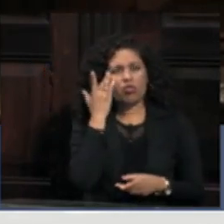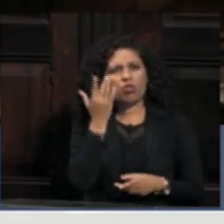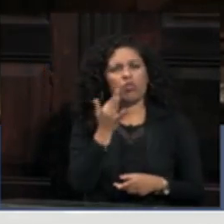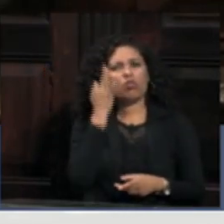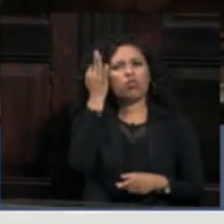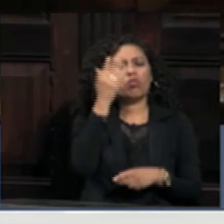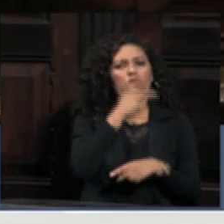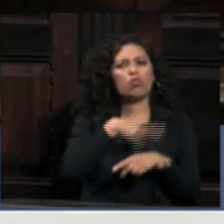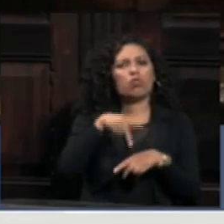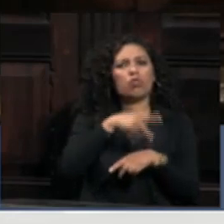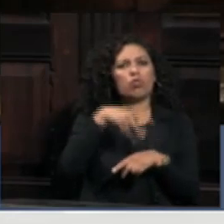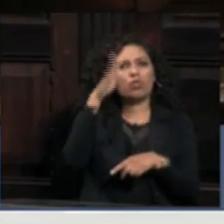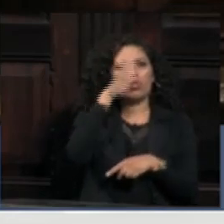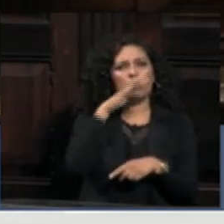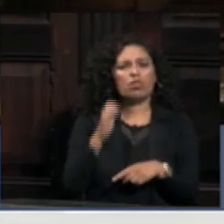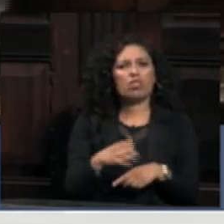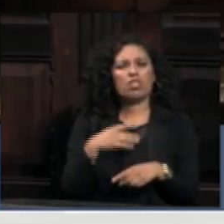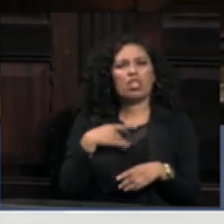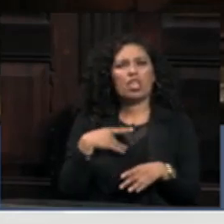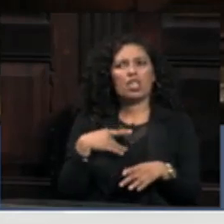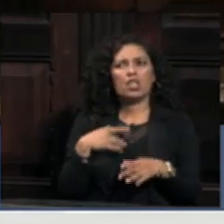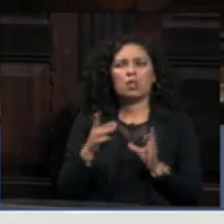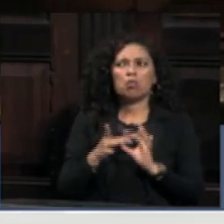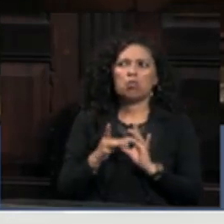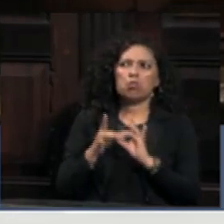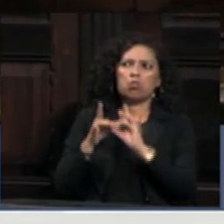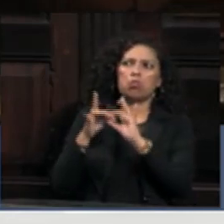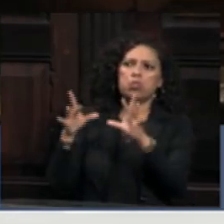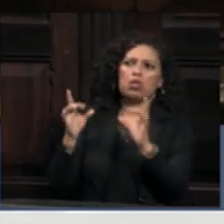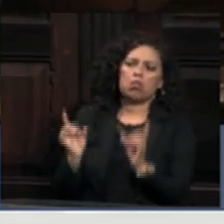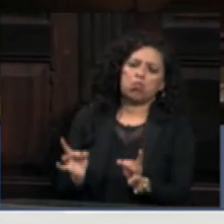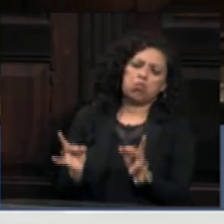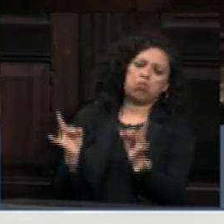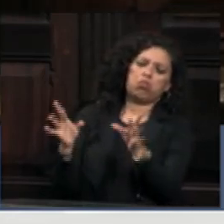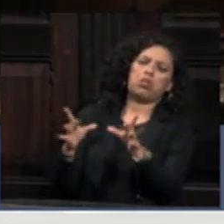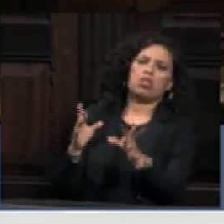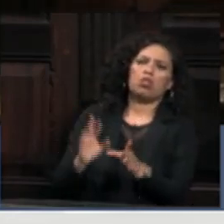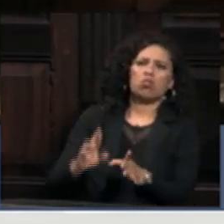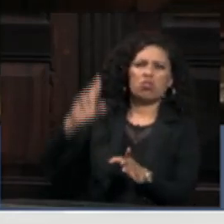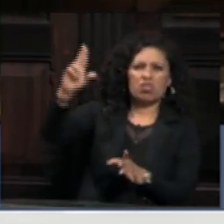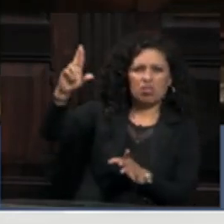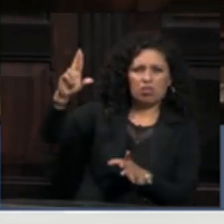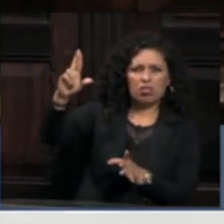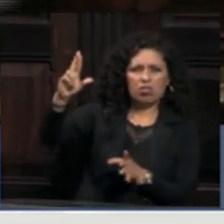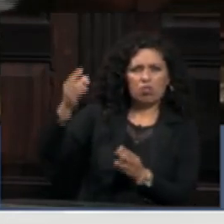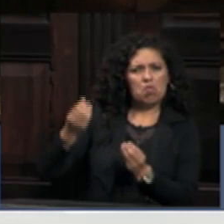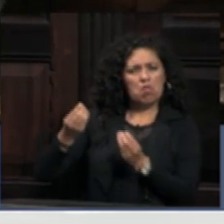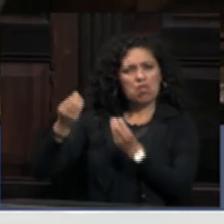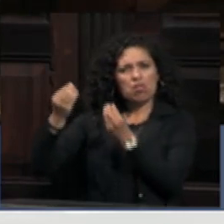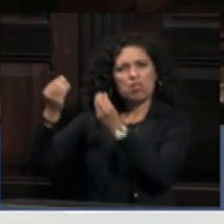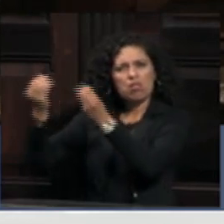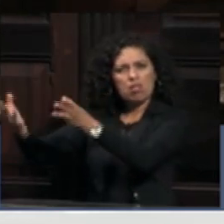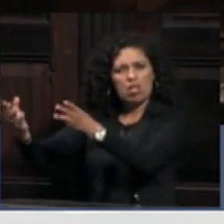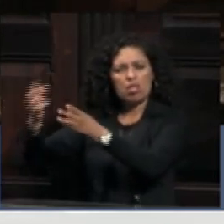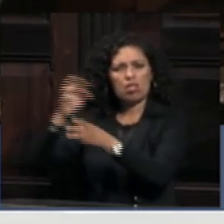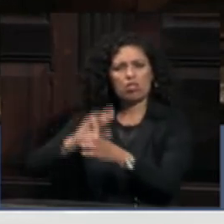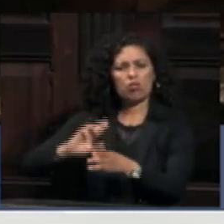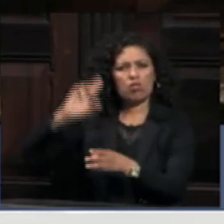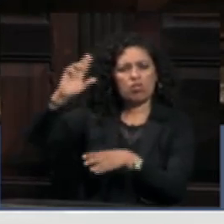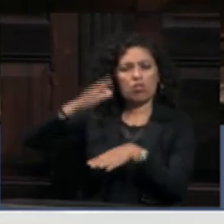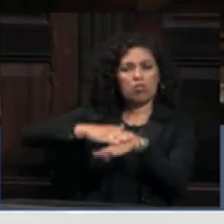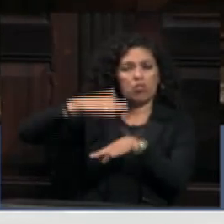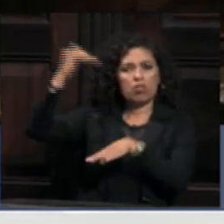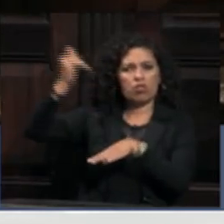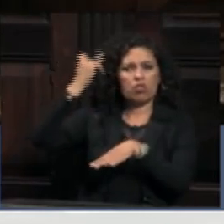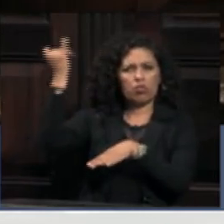abrir mão da sua autoridade para entregar as decisões mais significativas do